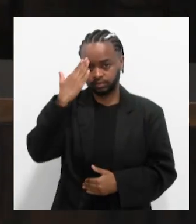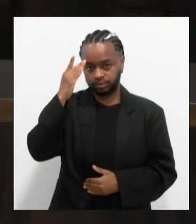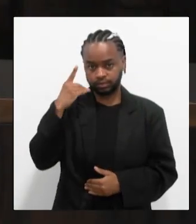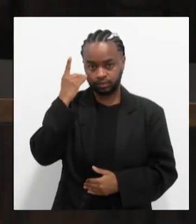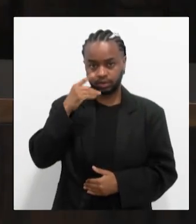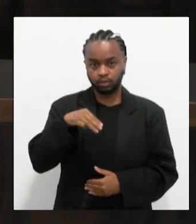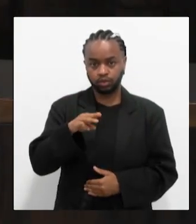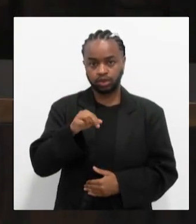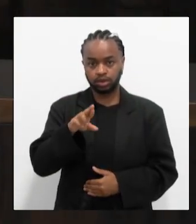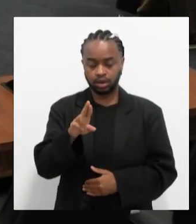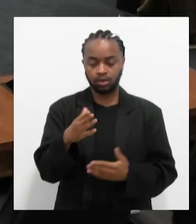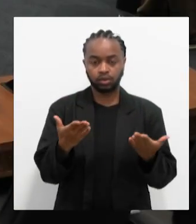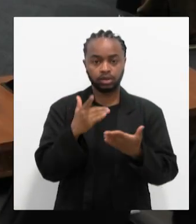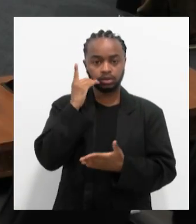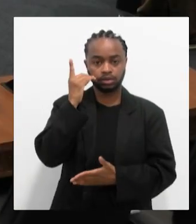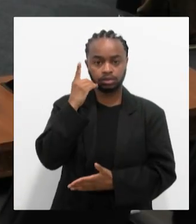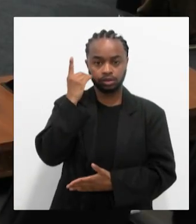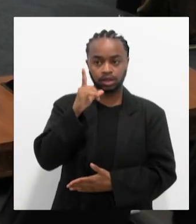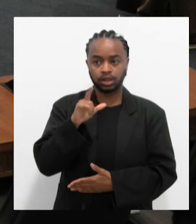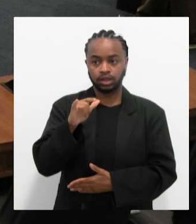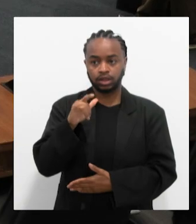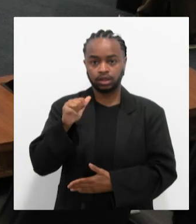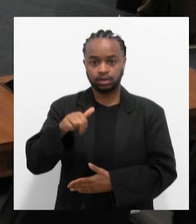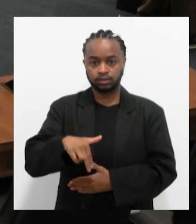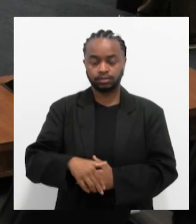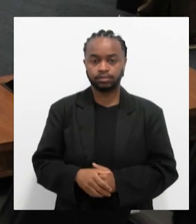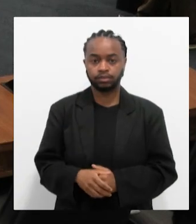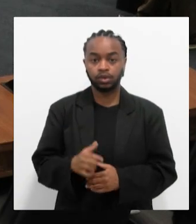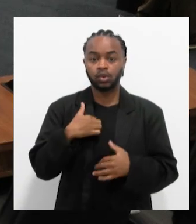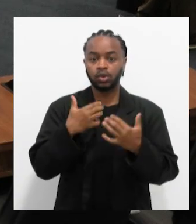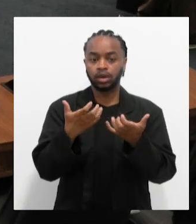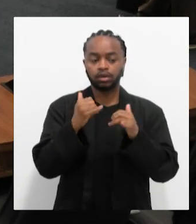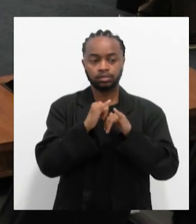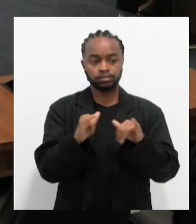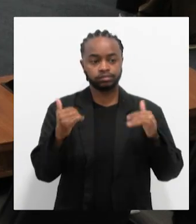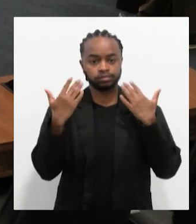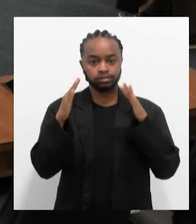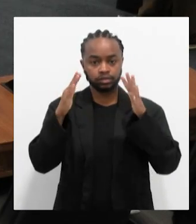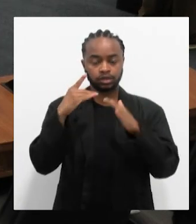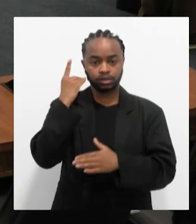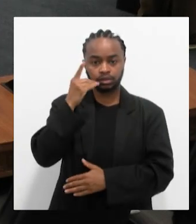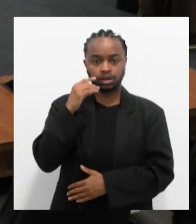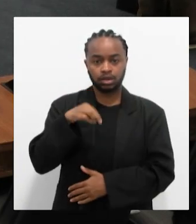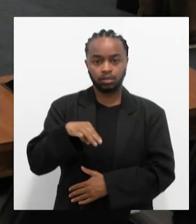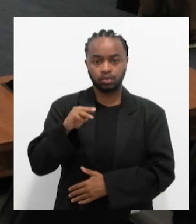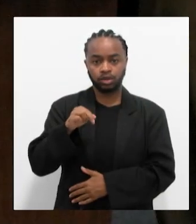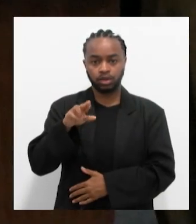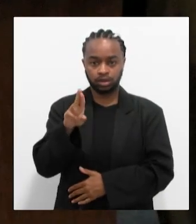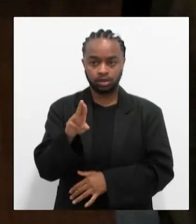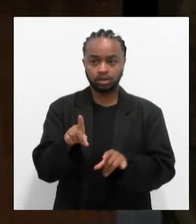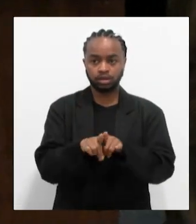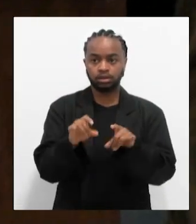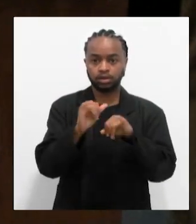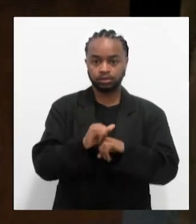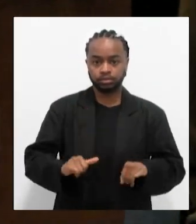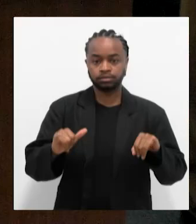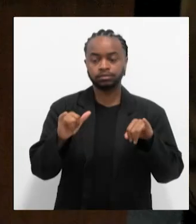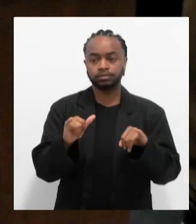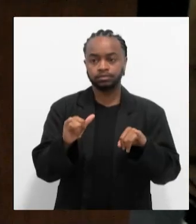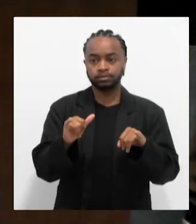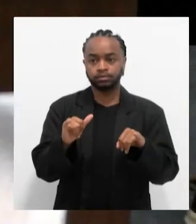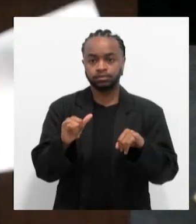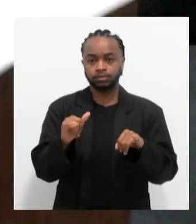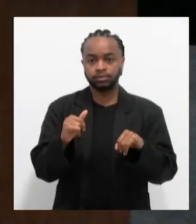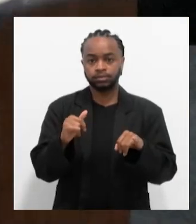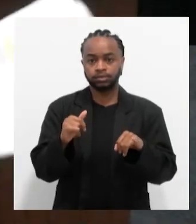presidente. Deputada Lília. Obrigado, presidente. Eu queria parabenizar o deputado Munir e dizer que também